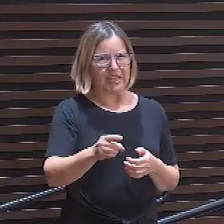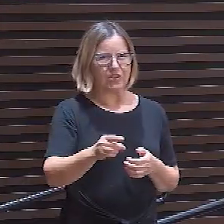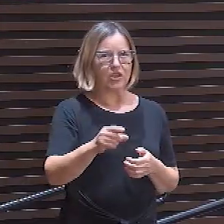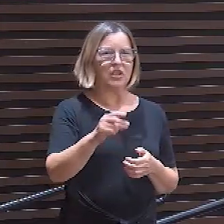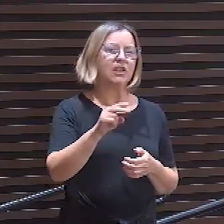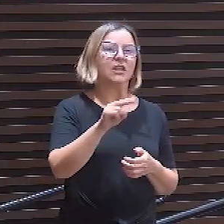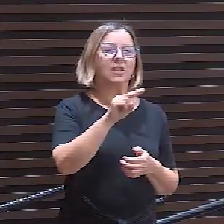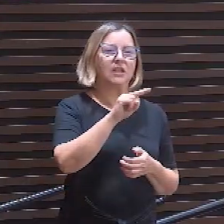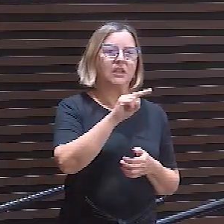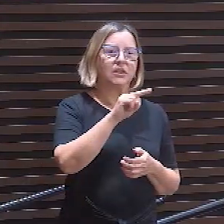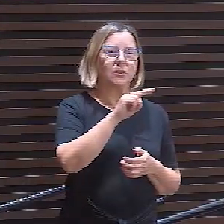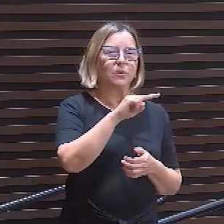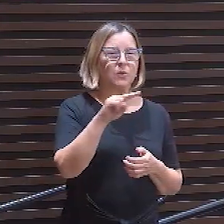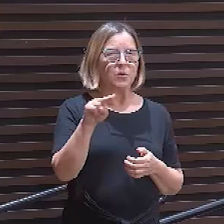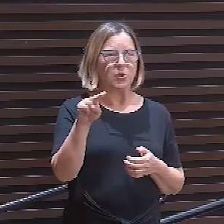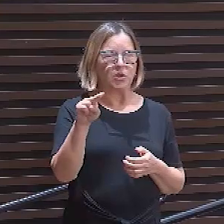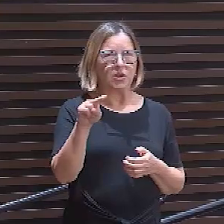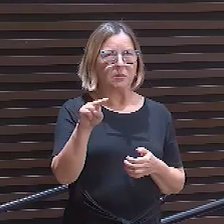E ele caiu.